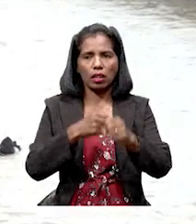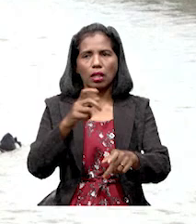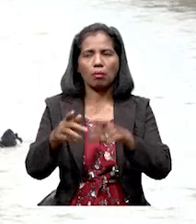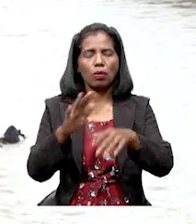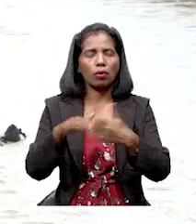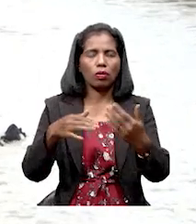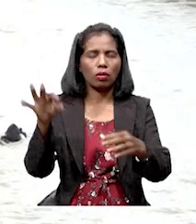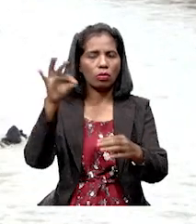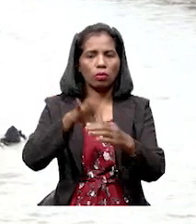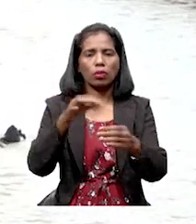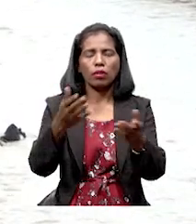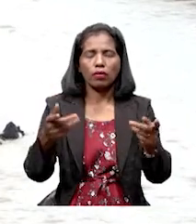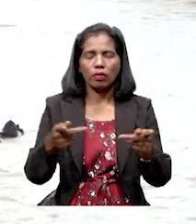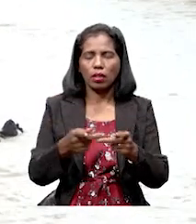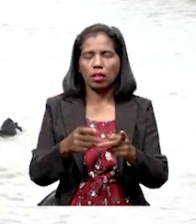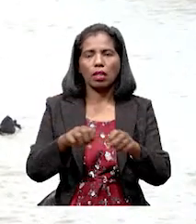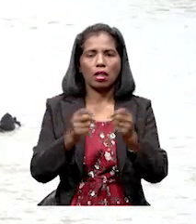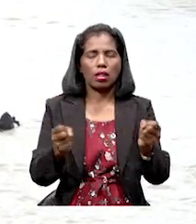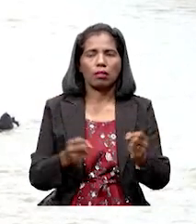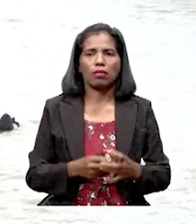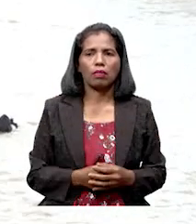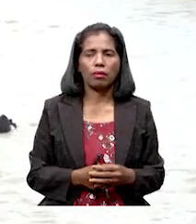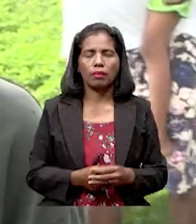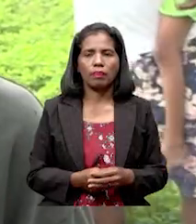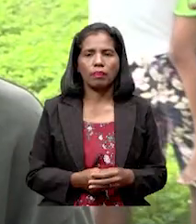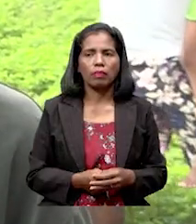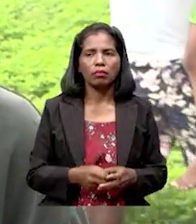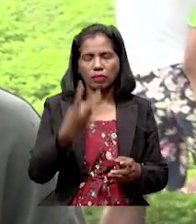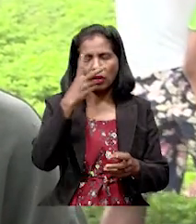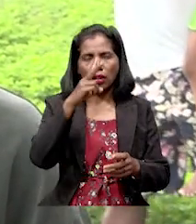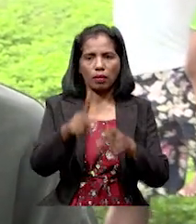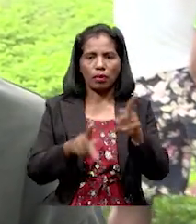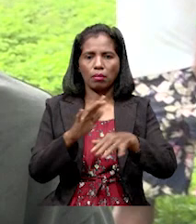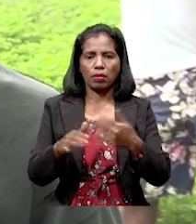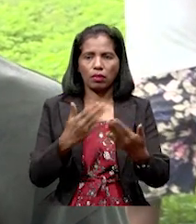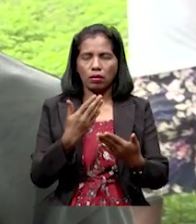natar retang estragos susi mota ne. Areba comunidade ninha.